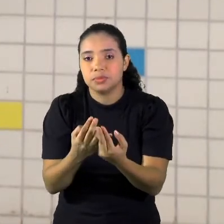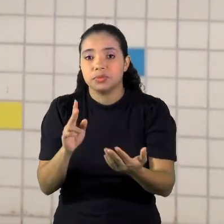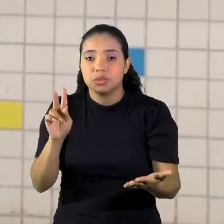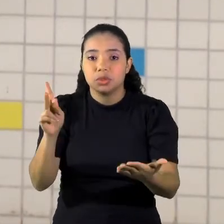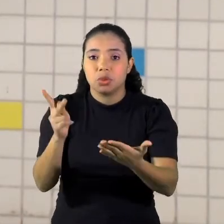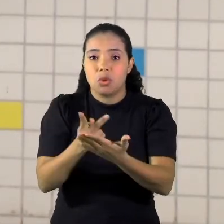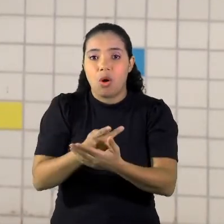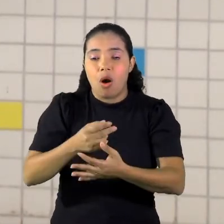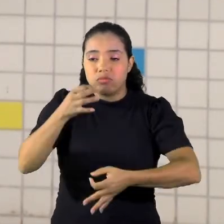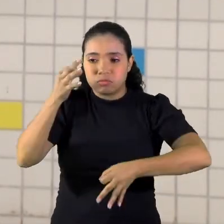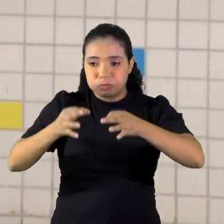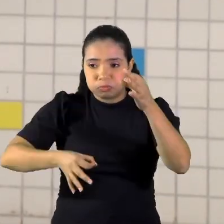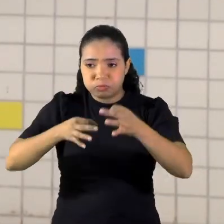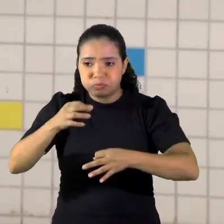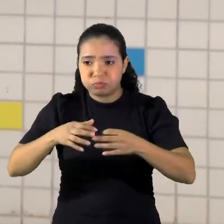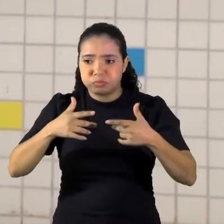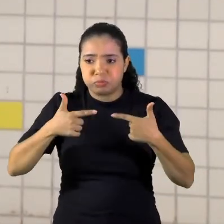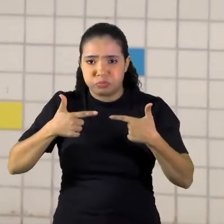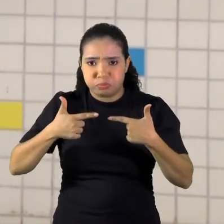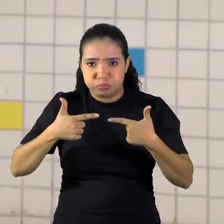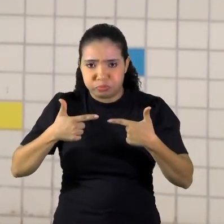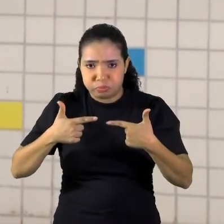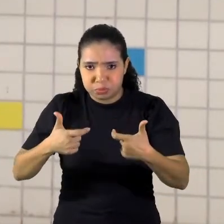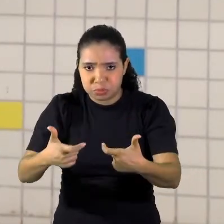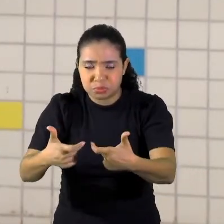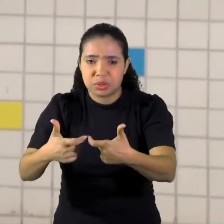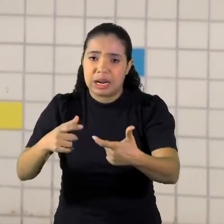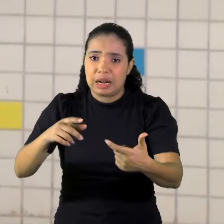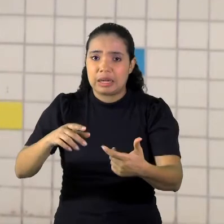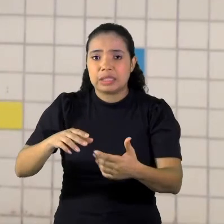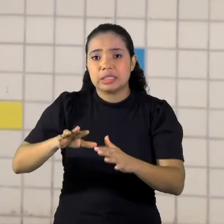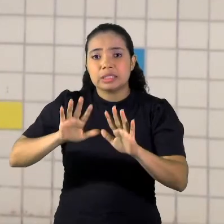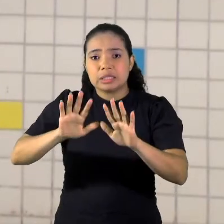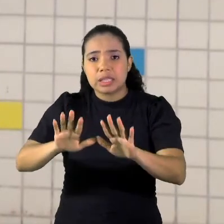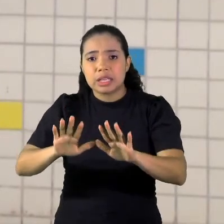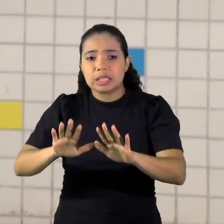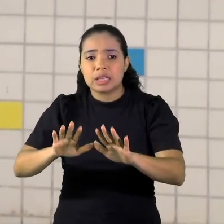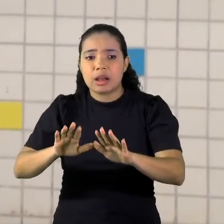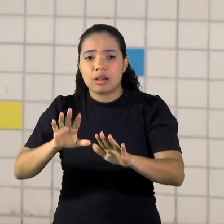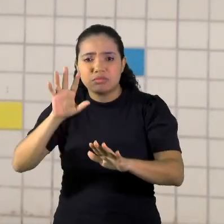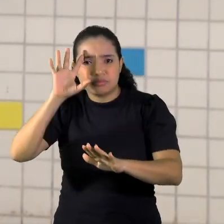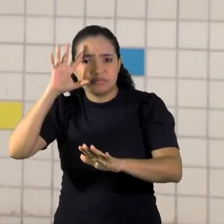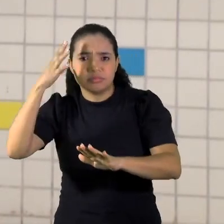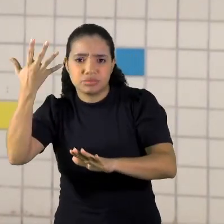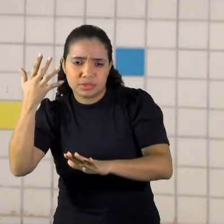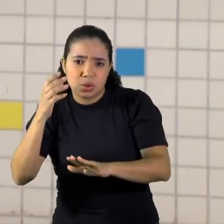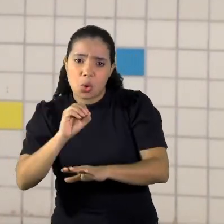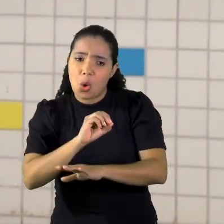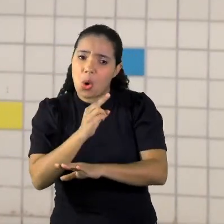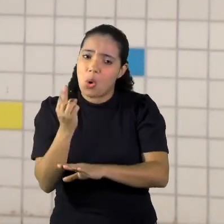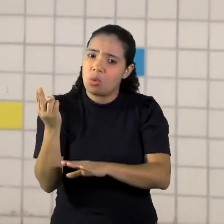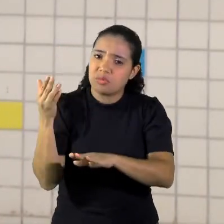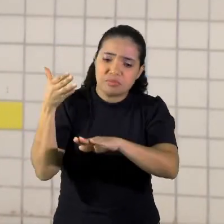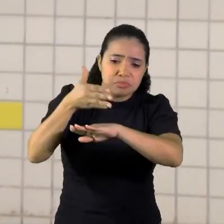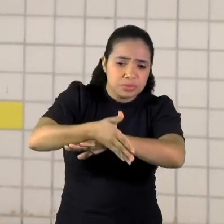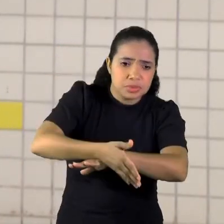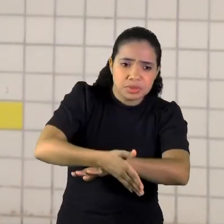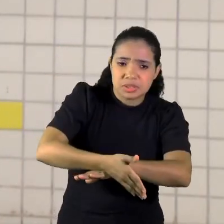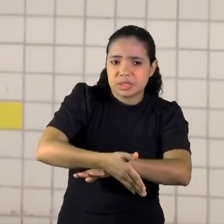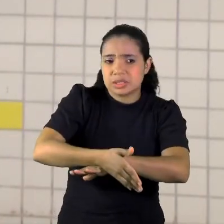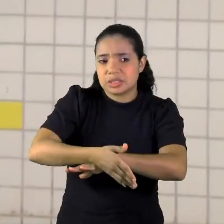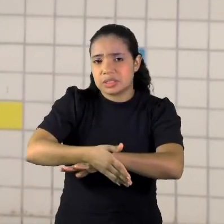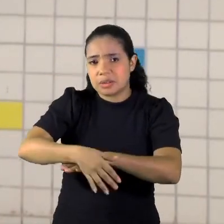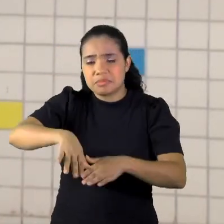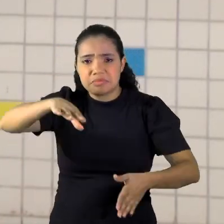os julgamentos de guerra, as decisões sobre intervenção ou não intervenção militar em alguma